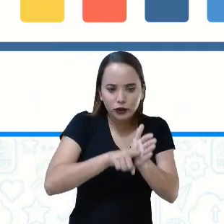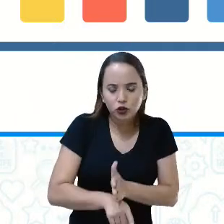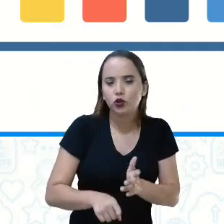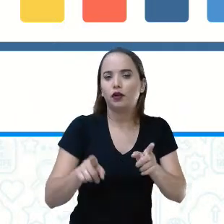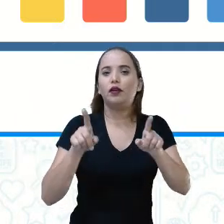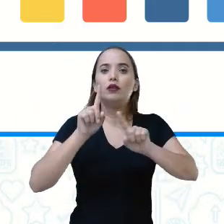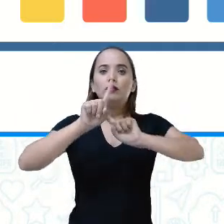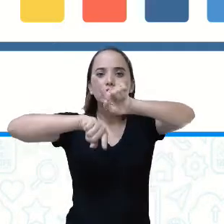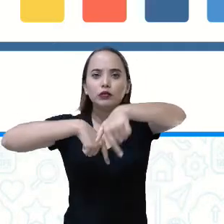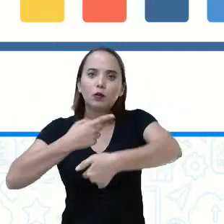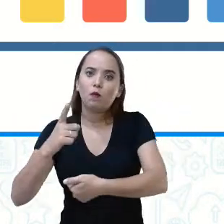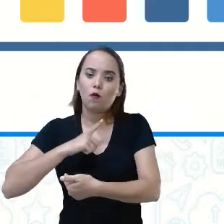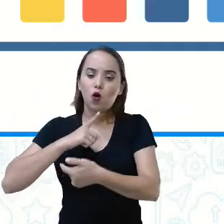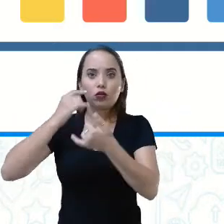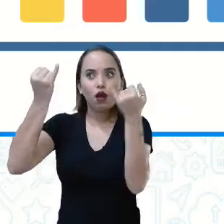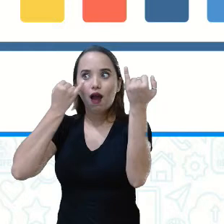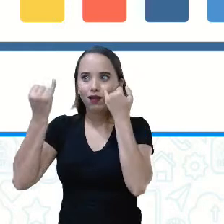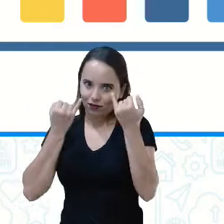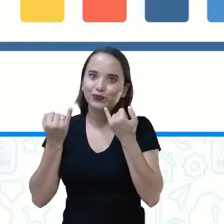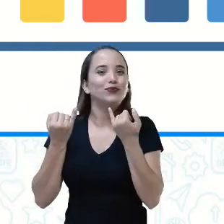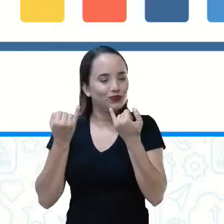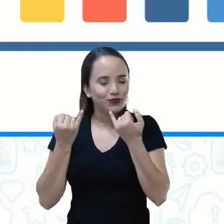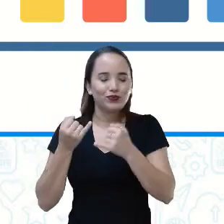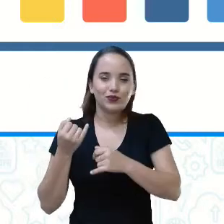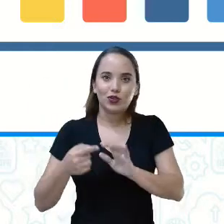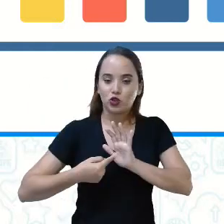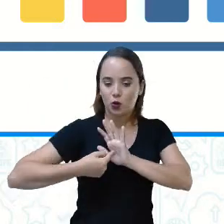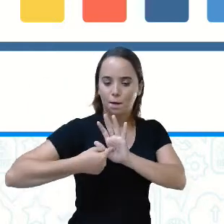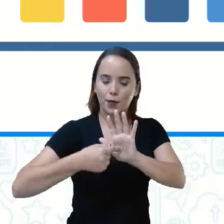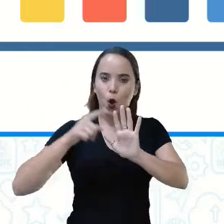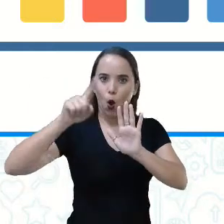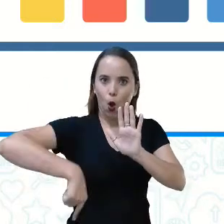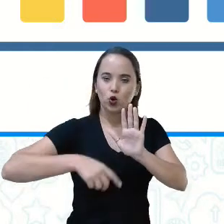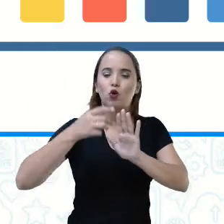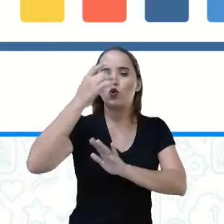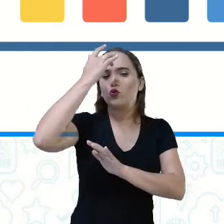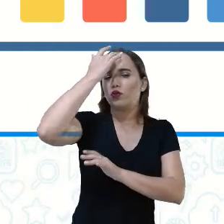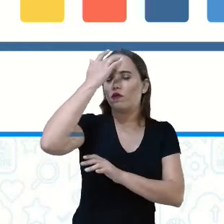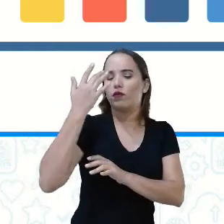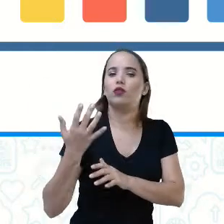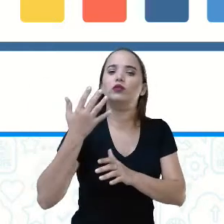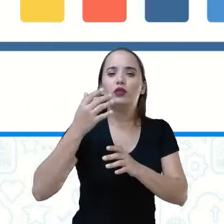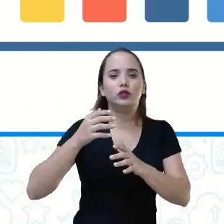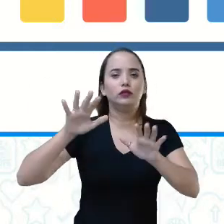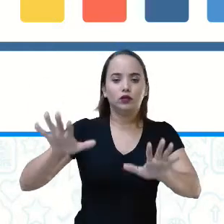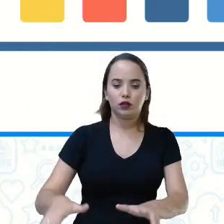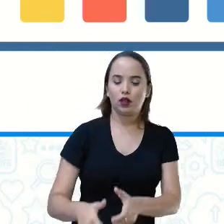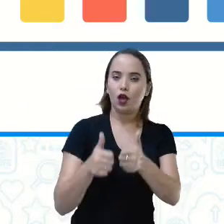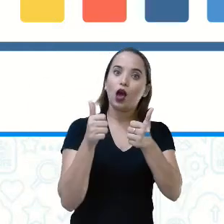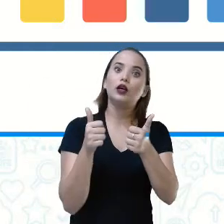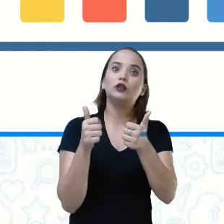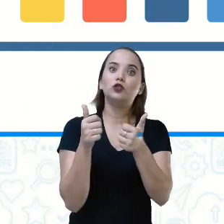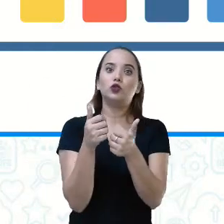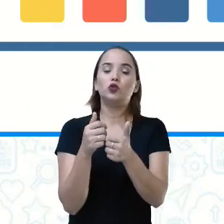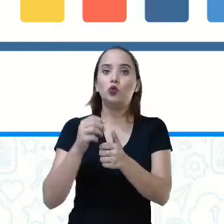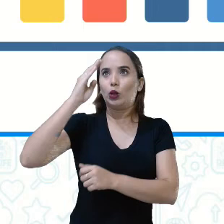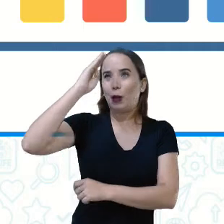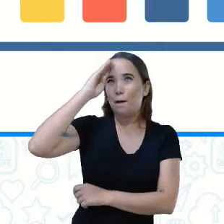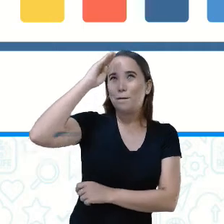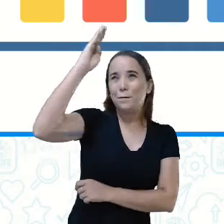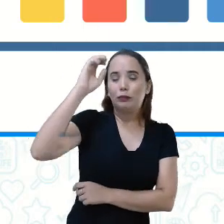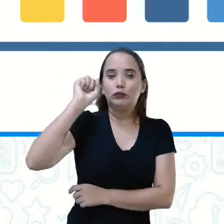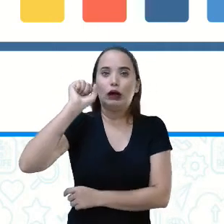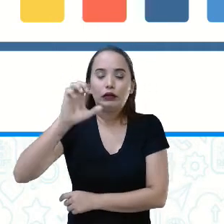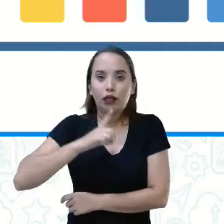dados. Eles trazem muito mais praticidade, principalmente quando os dados não são discretos, ou seja, quando